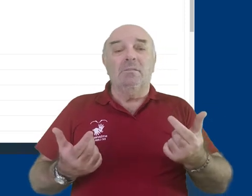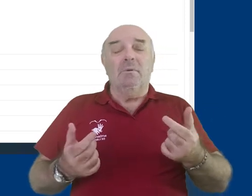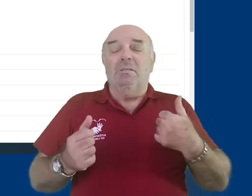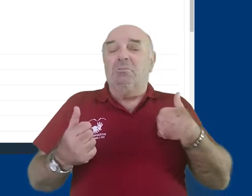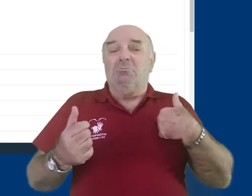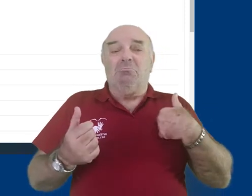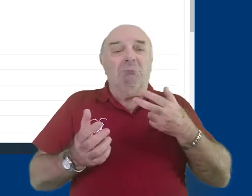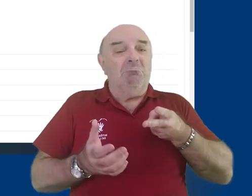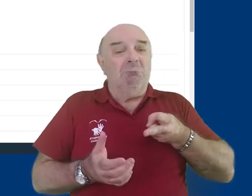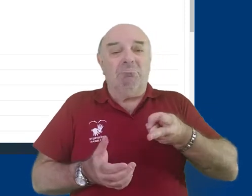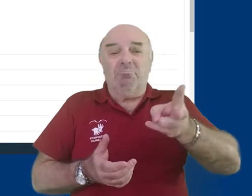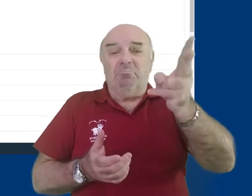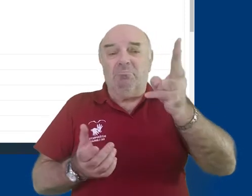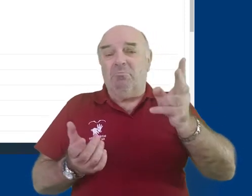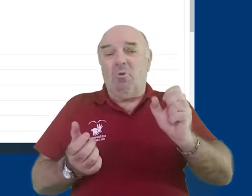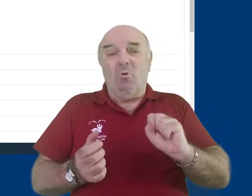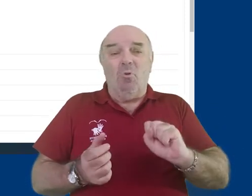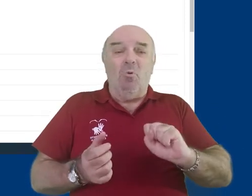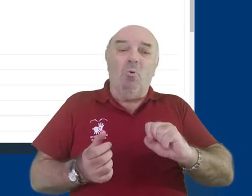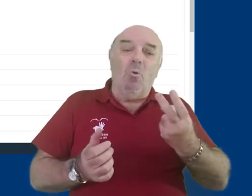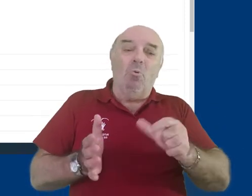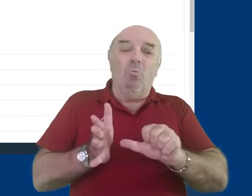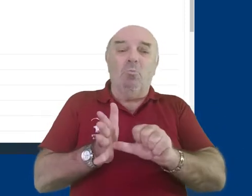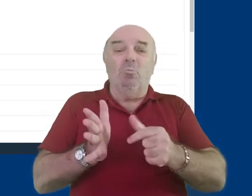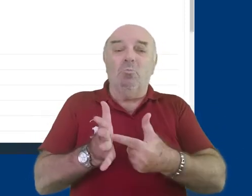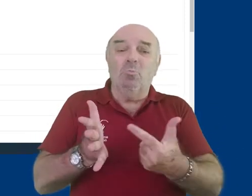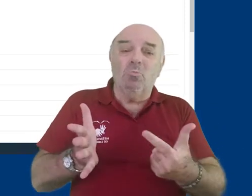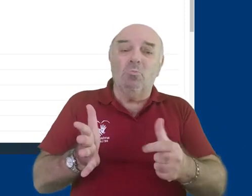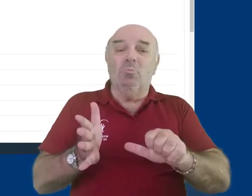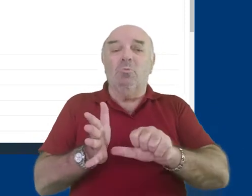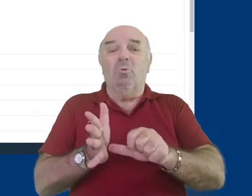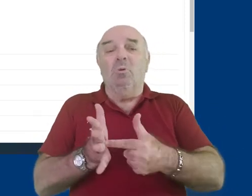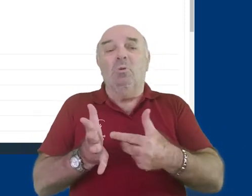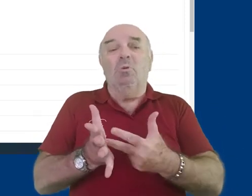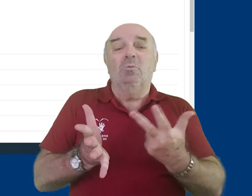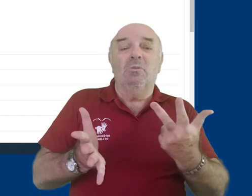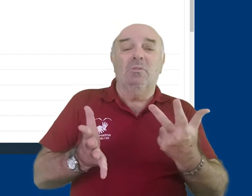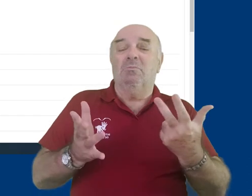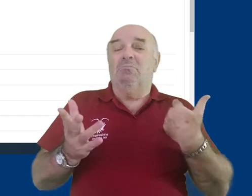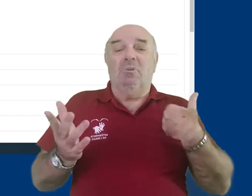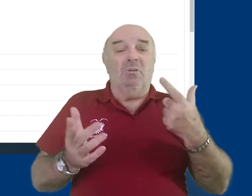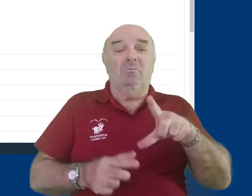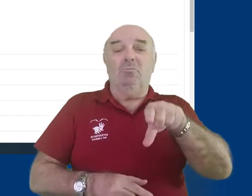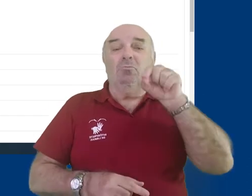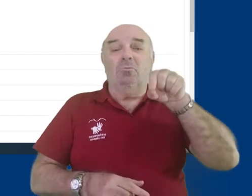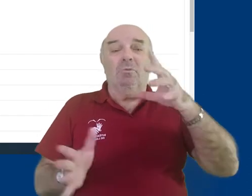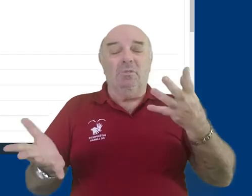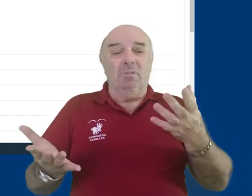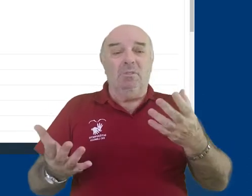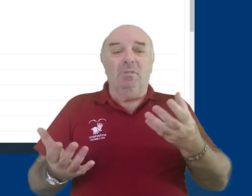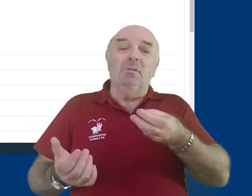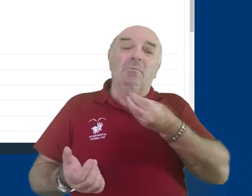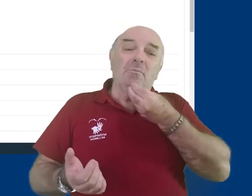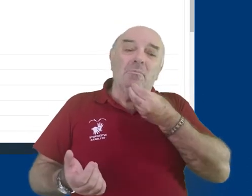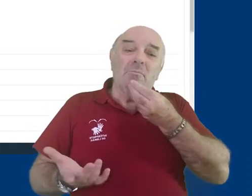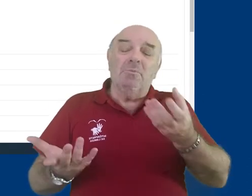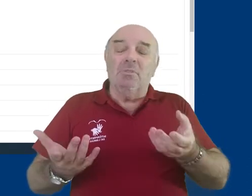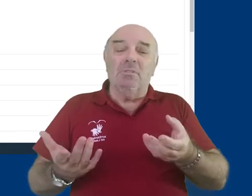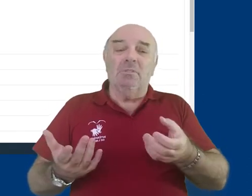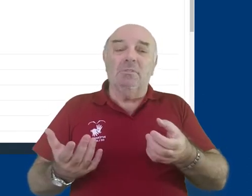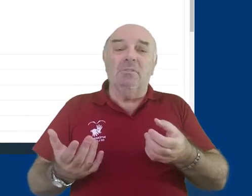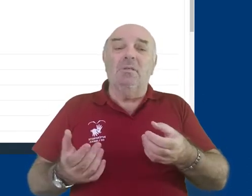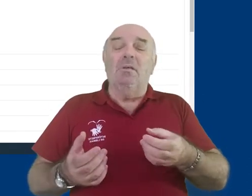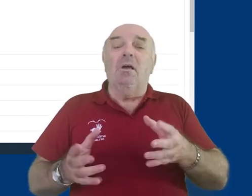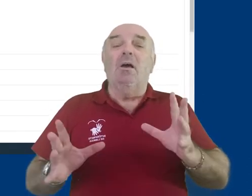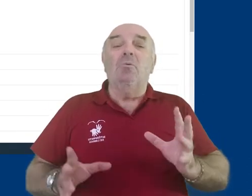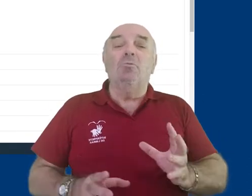caso de ele ser ilimitado ou ter mais de uma tentativa, eu tenho que escolher um método de avaliação que vai pegar as várias